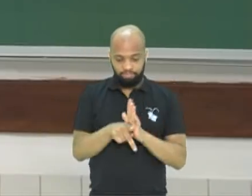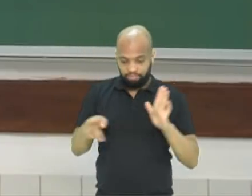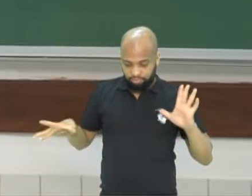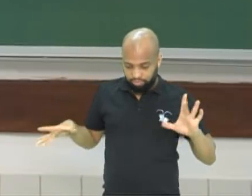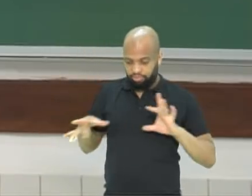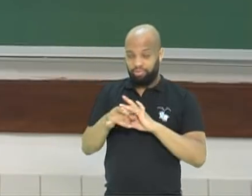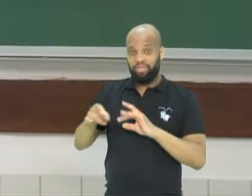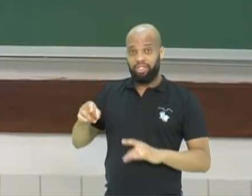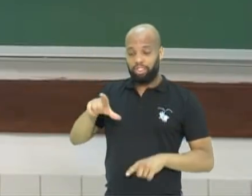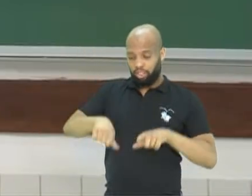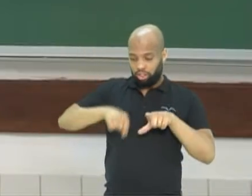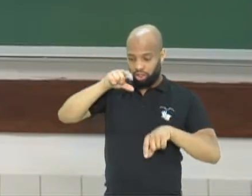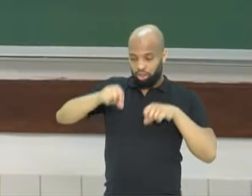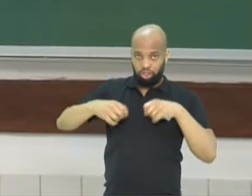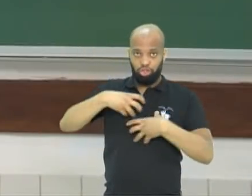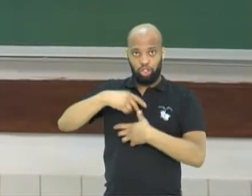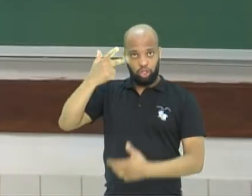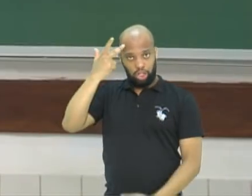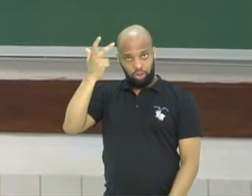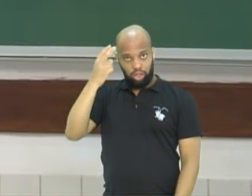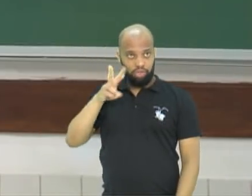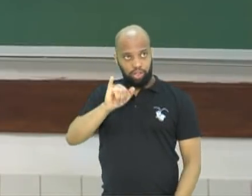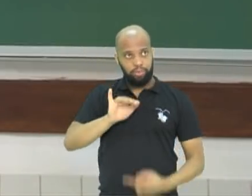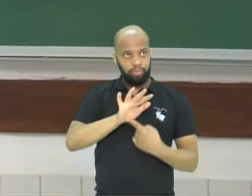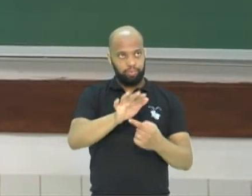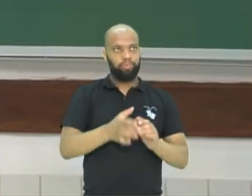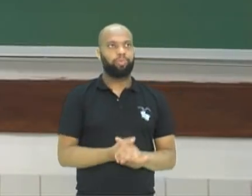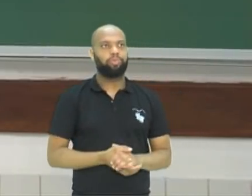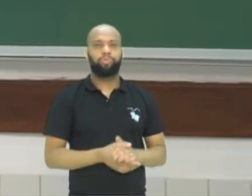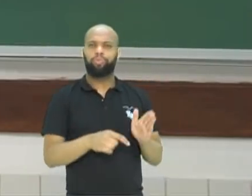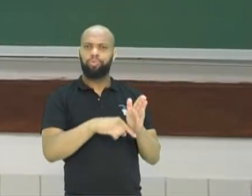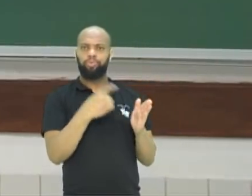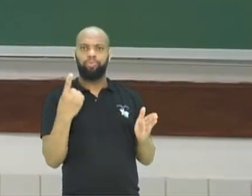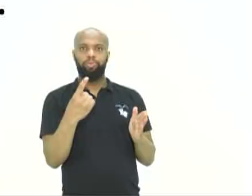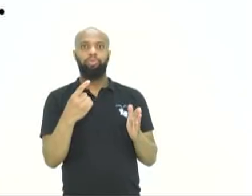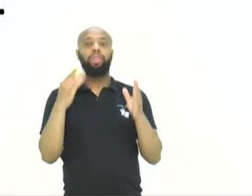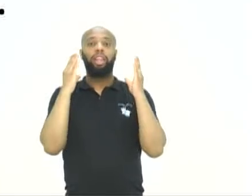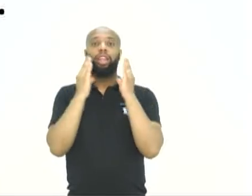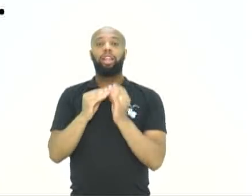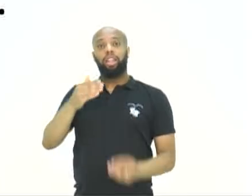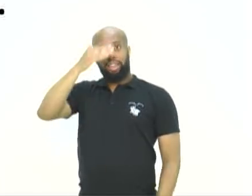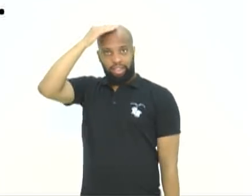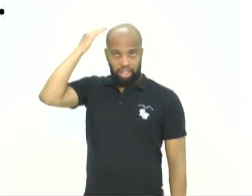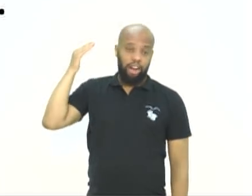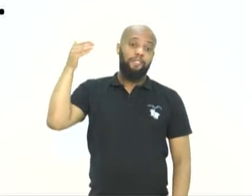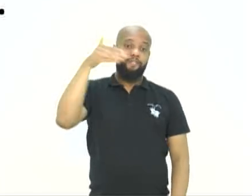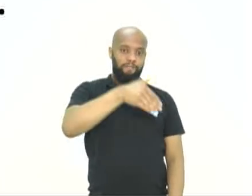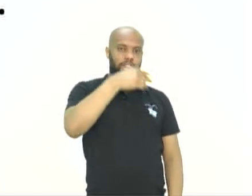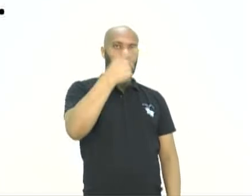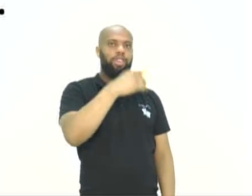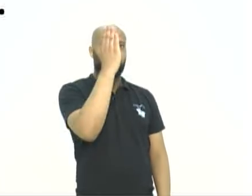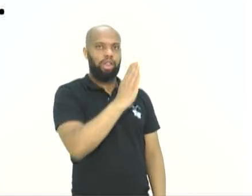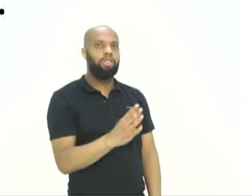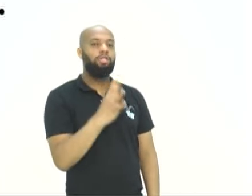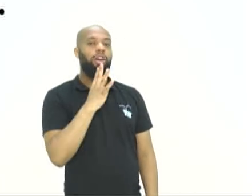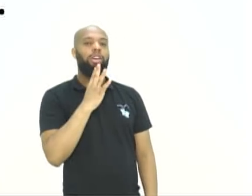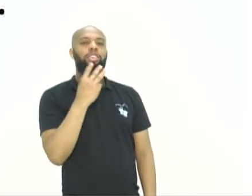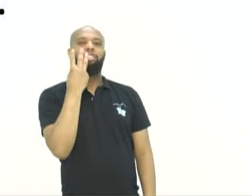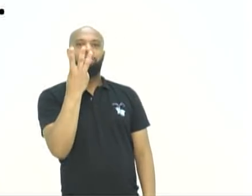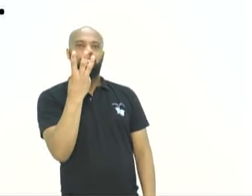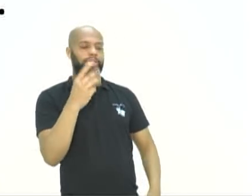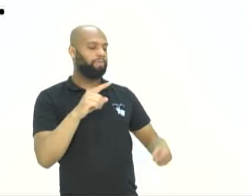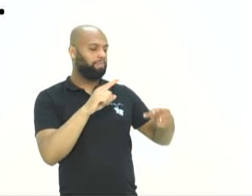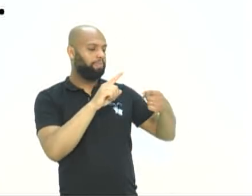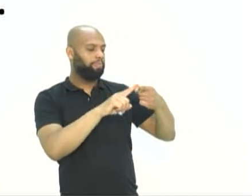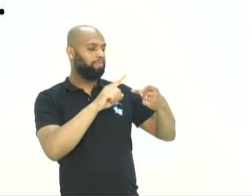natural, nós pretendo fazê-lo. Primeiro, Darwin no Brasil. No Brasil ele conheceu 3 lugares a